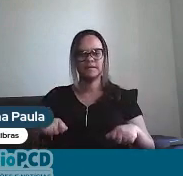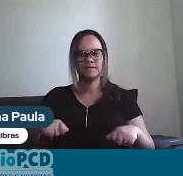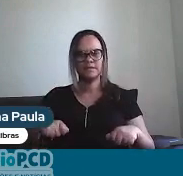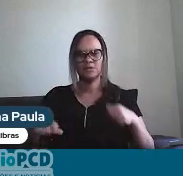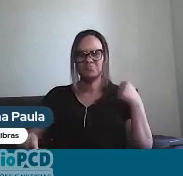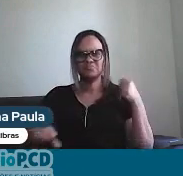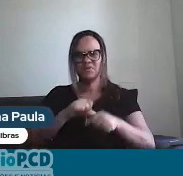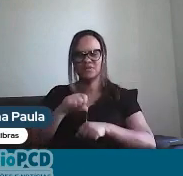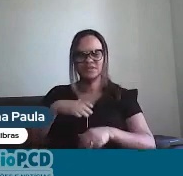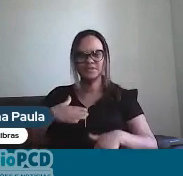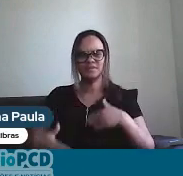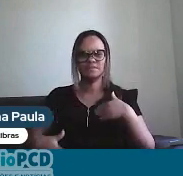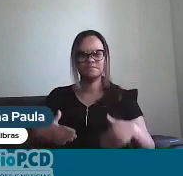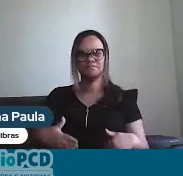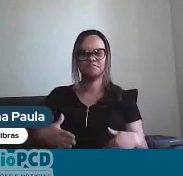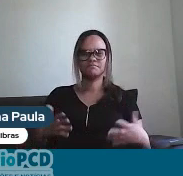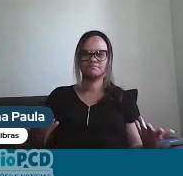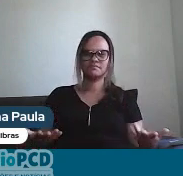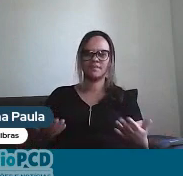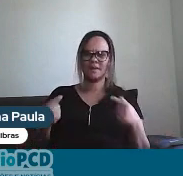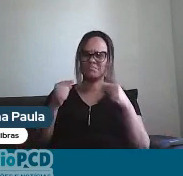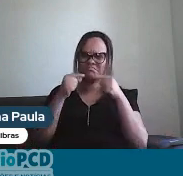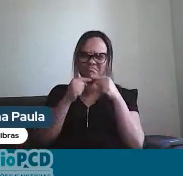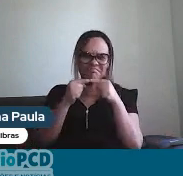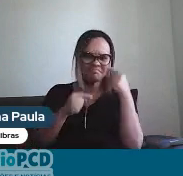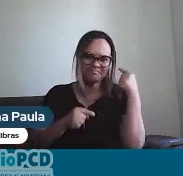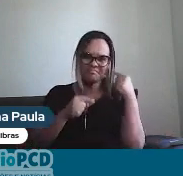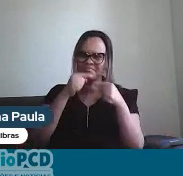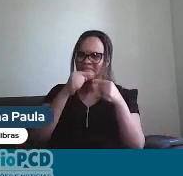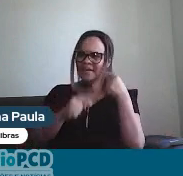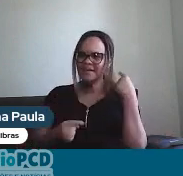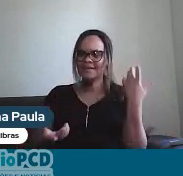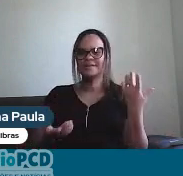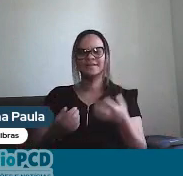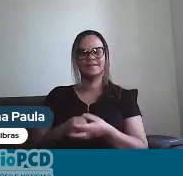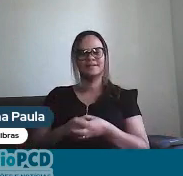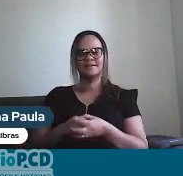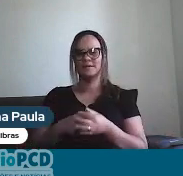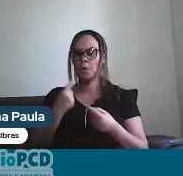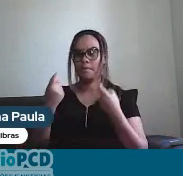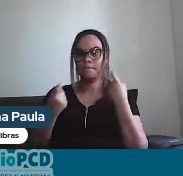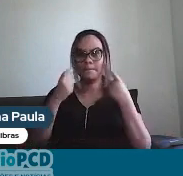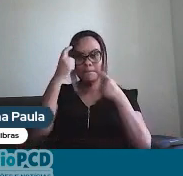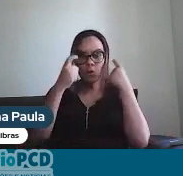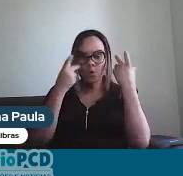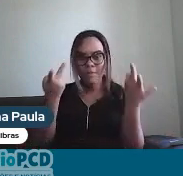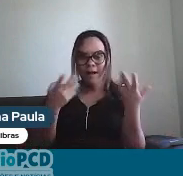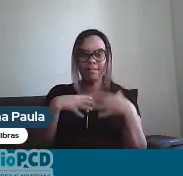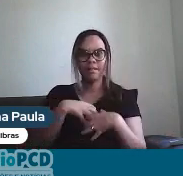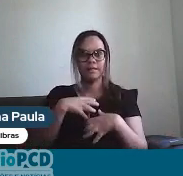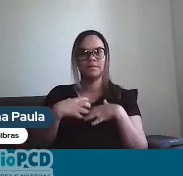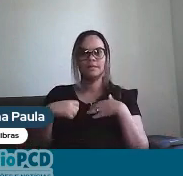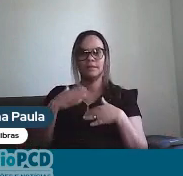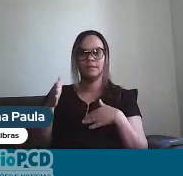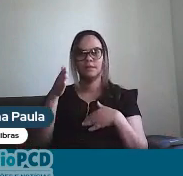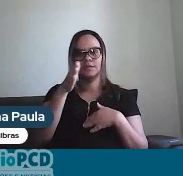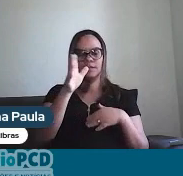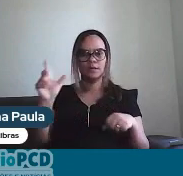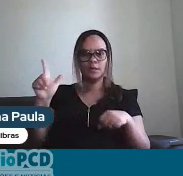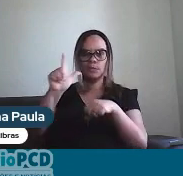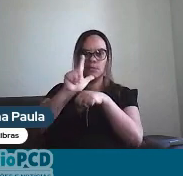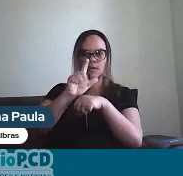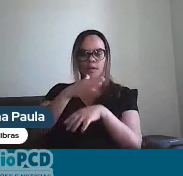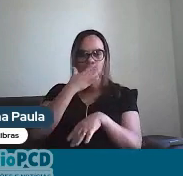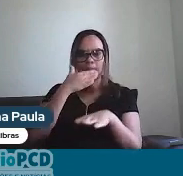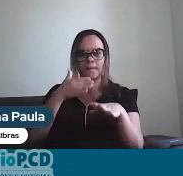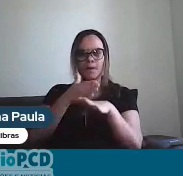alterações corporais, a conta não está fechando, sabe, Abrão? Então, assim, isso é muito preocupante. As pessoas estão saindo por aí com esses laudos, tentando